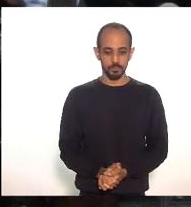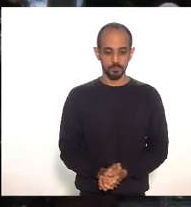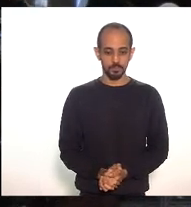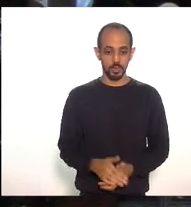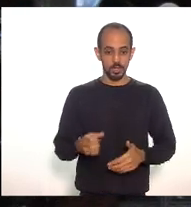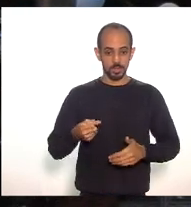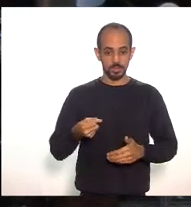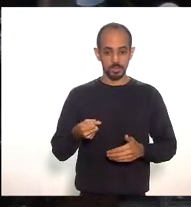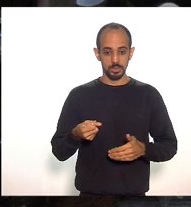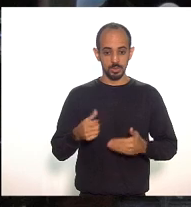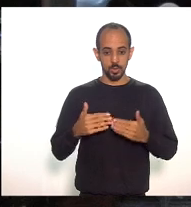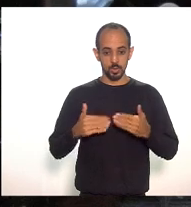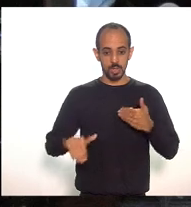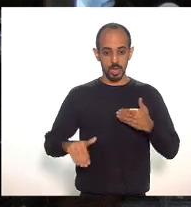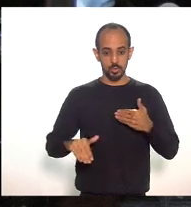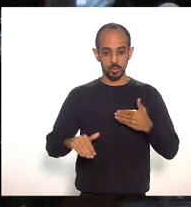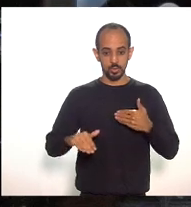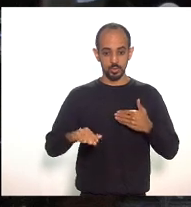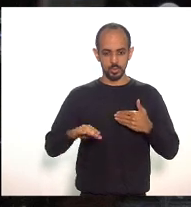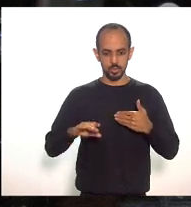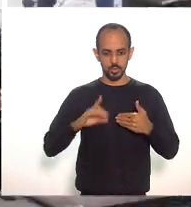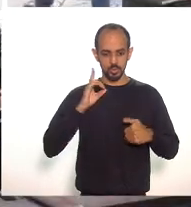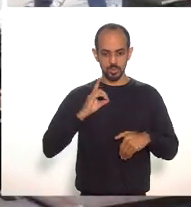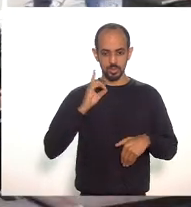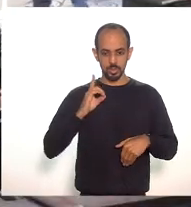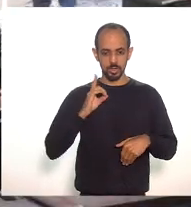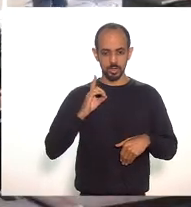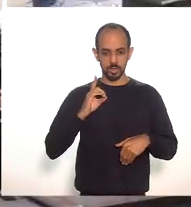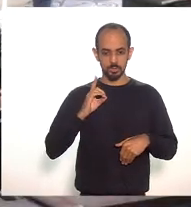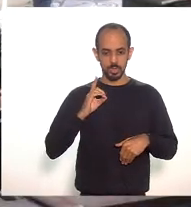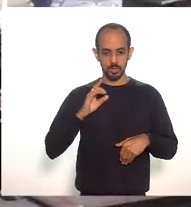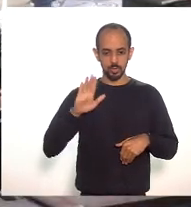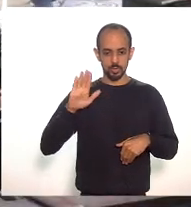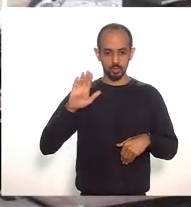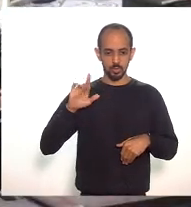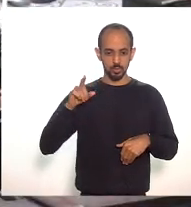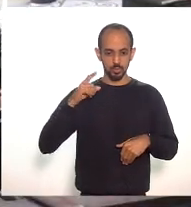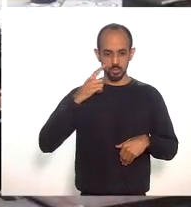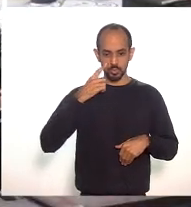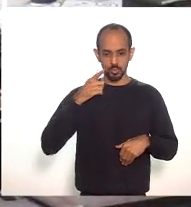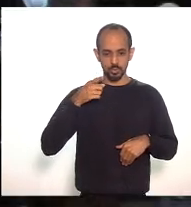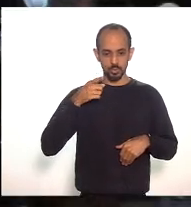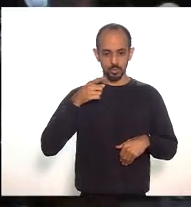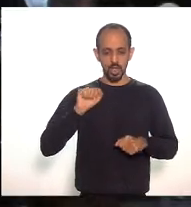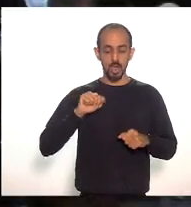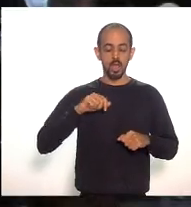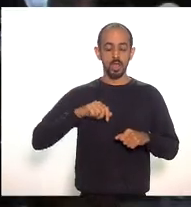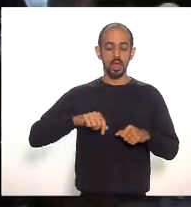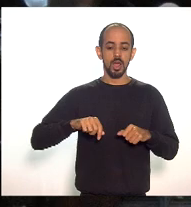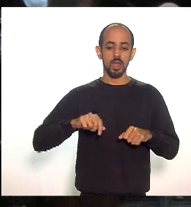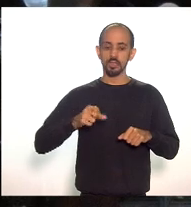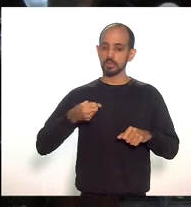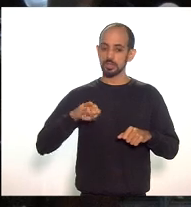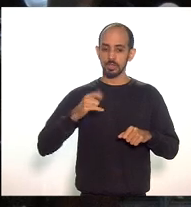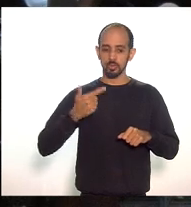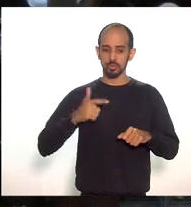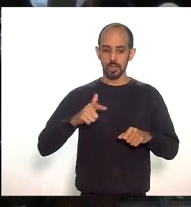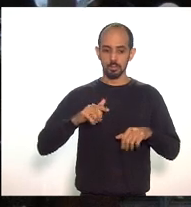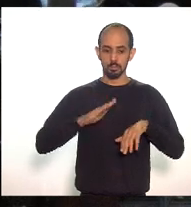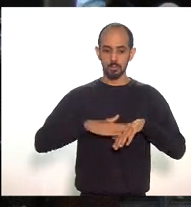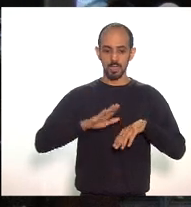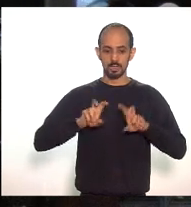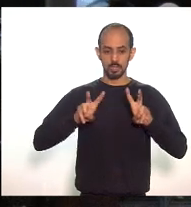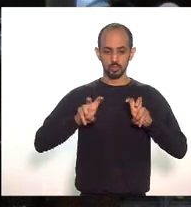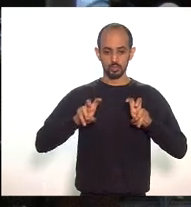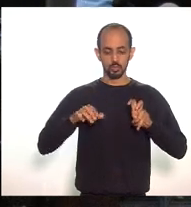contrário o deputado contrário Deputado Felipe Peixoto há nada mais a tratar na segunda sessão de nada